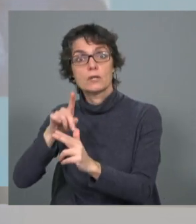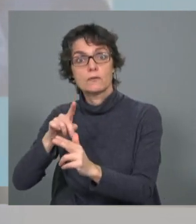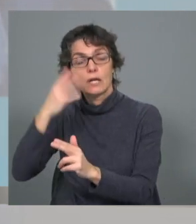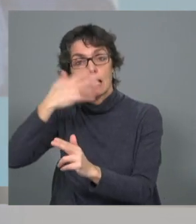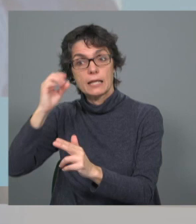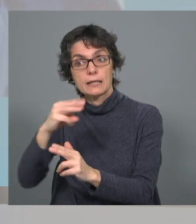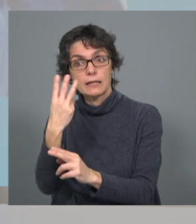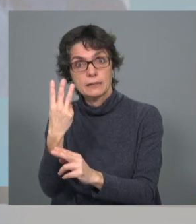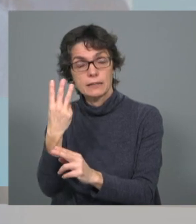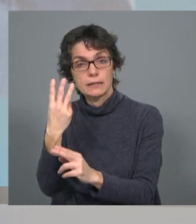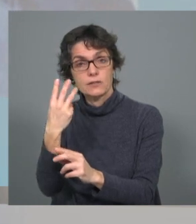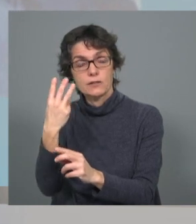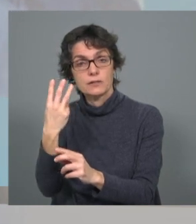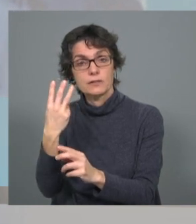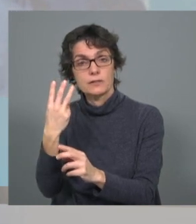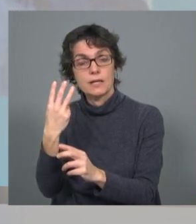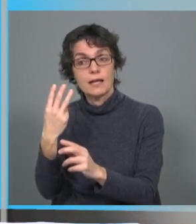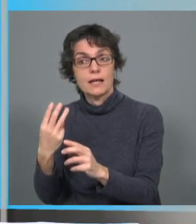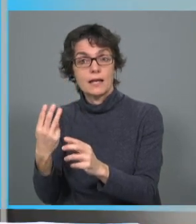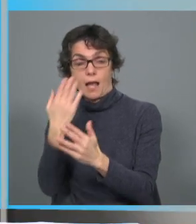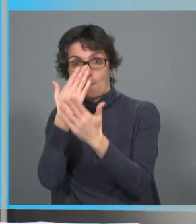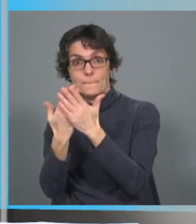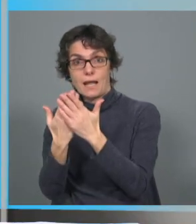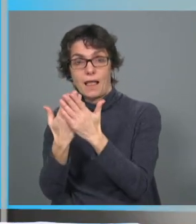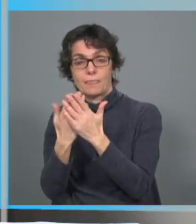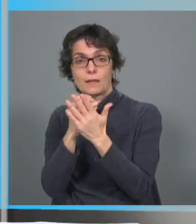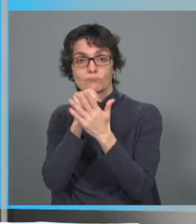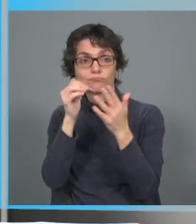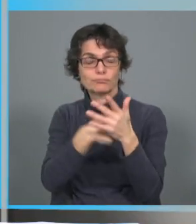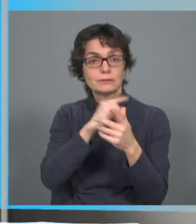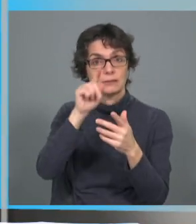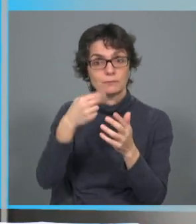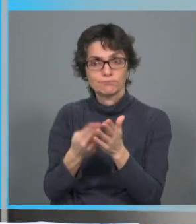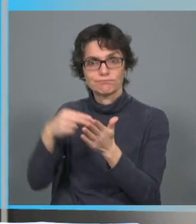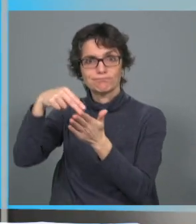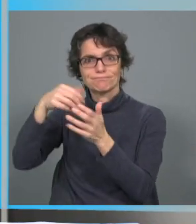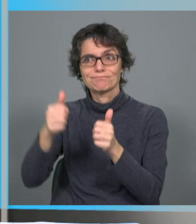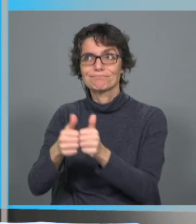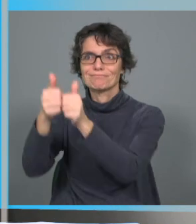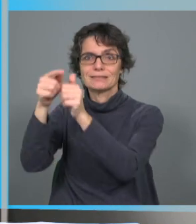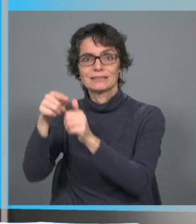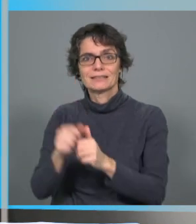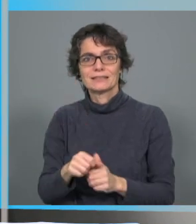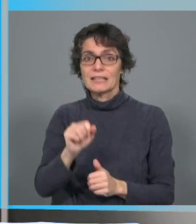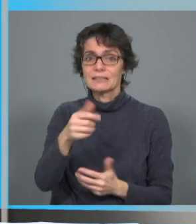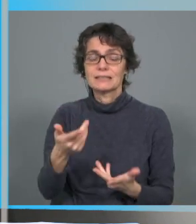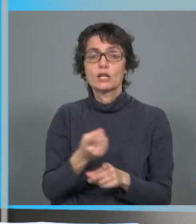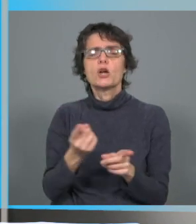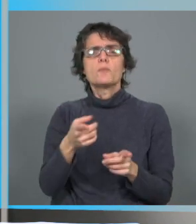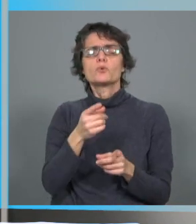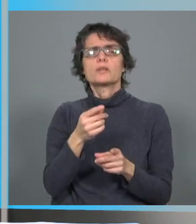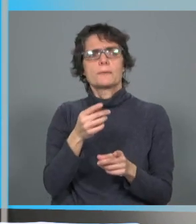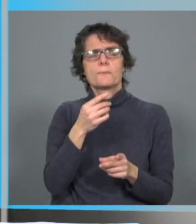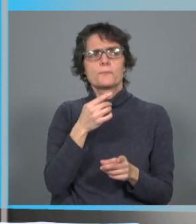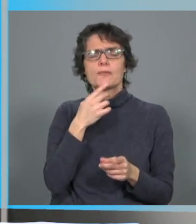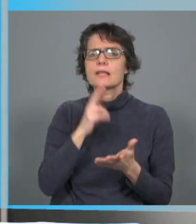de facto, à ressurreição de Jesus. Claro, repare que ninguém se manifesta propriamente contra Jesus fazer este ato, não é? A gente